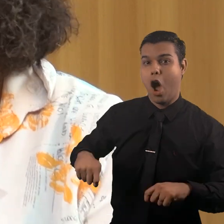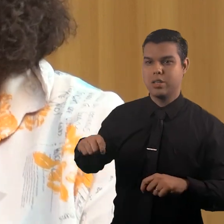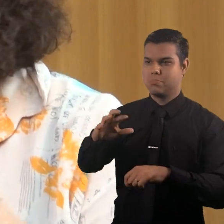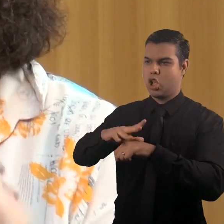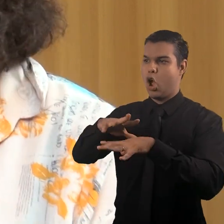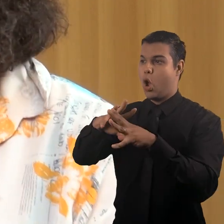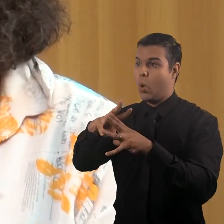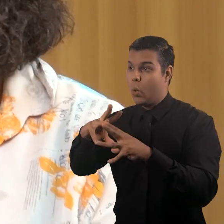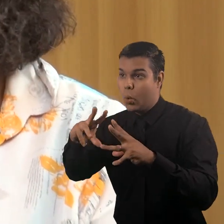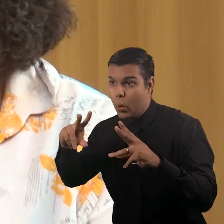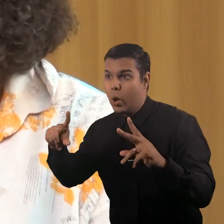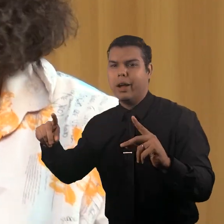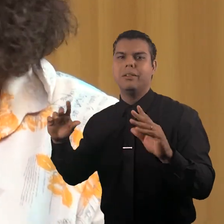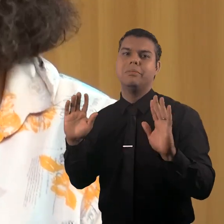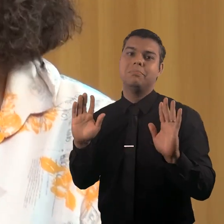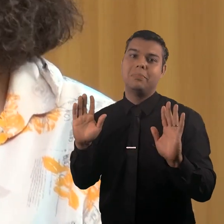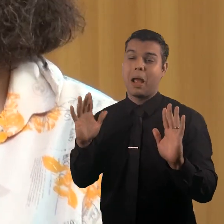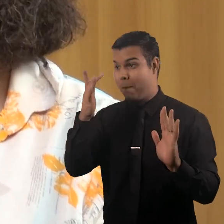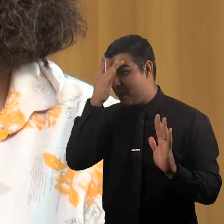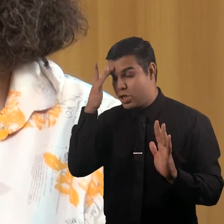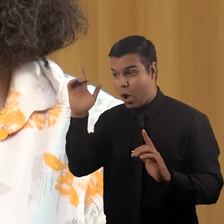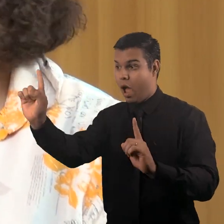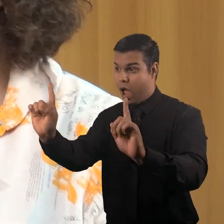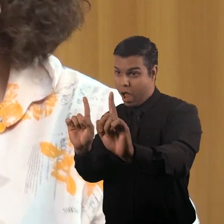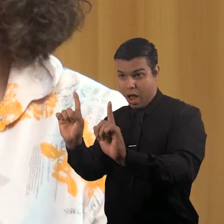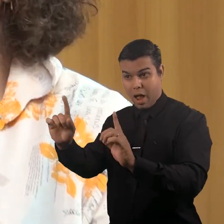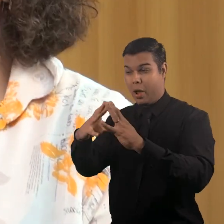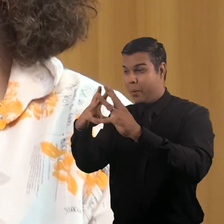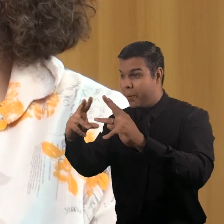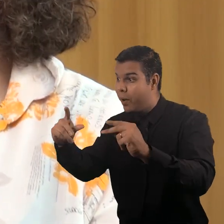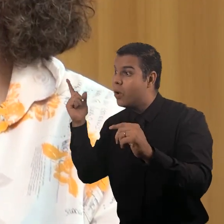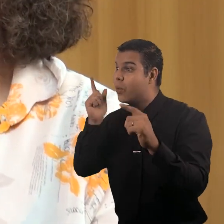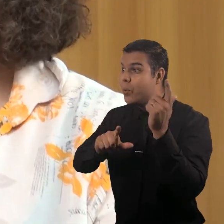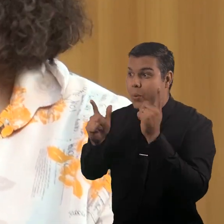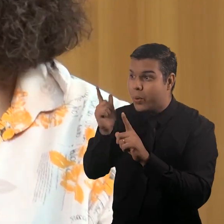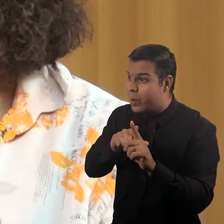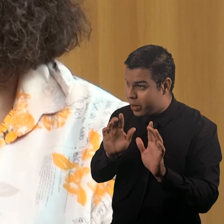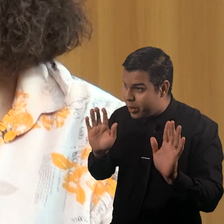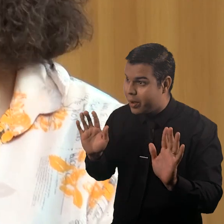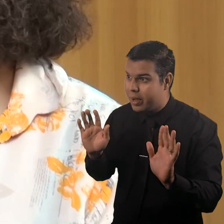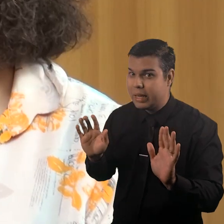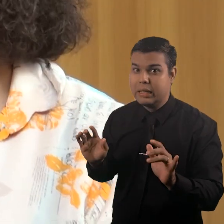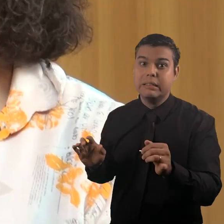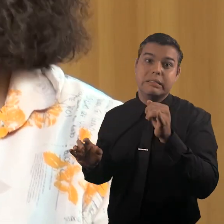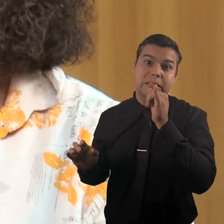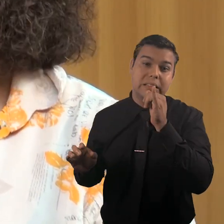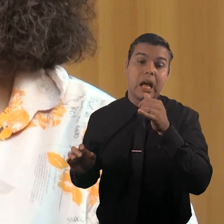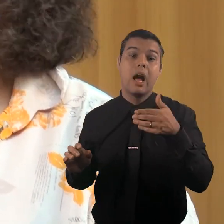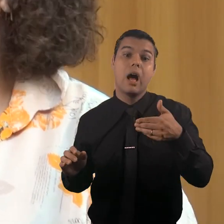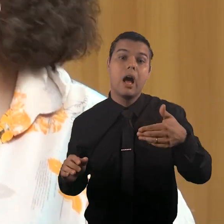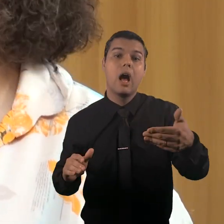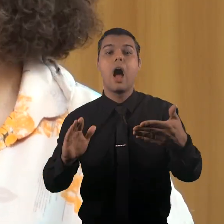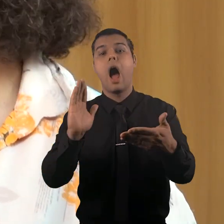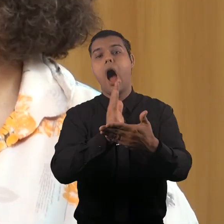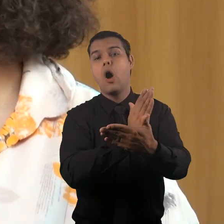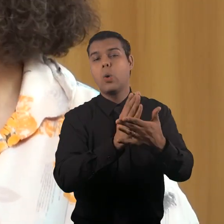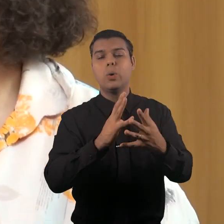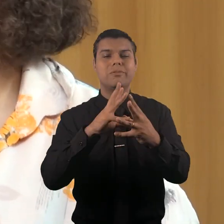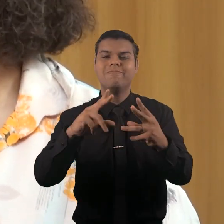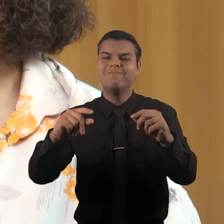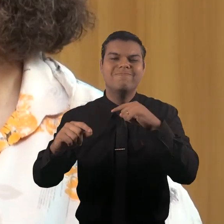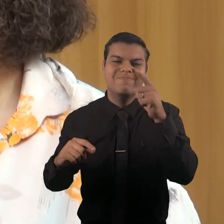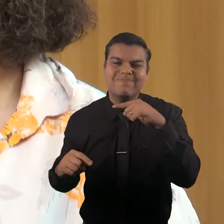possibilidade de cura para quem chega. É isso que a gente faz. E aqueles que já não têm mais a cura, como, por exemplo, os